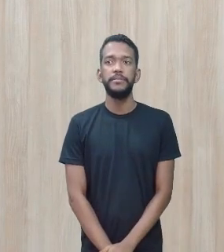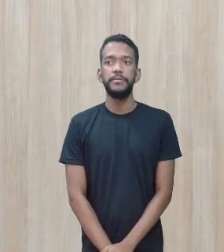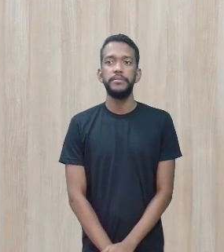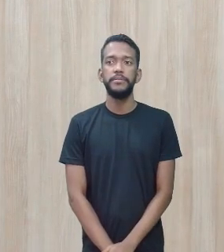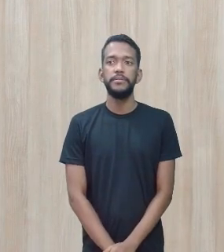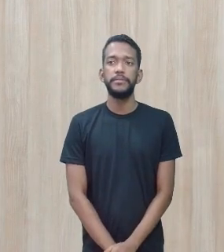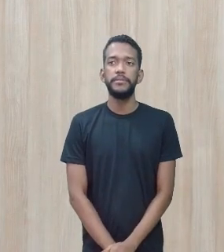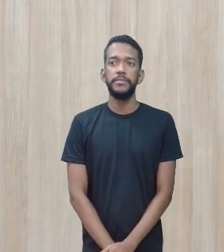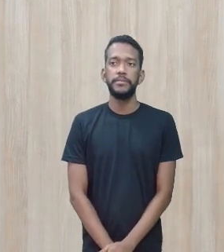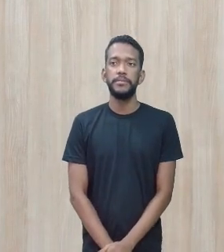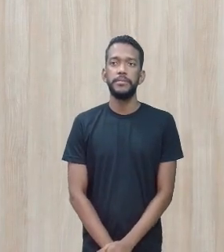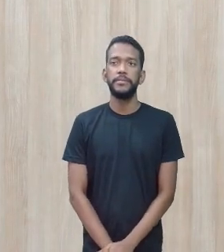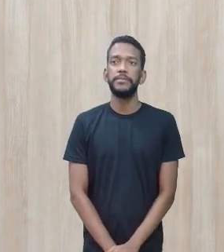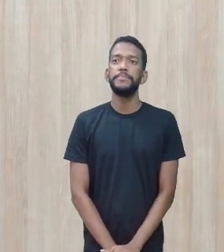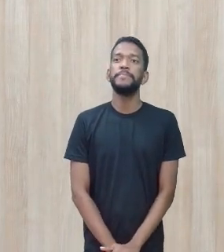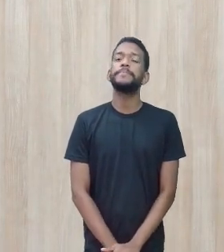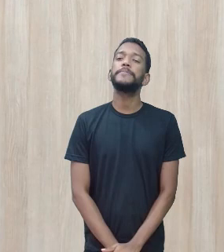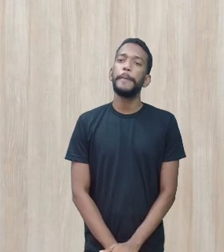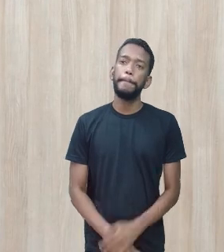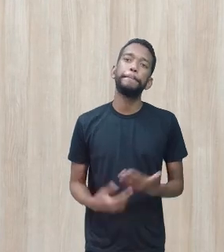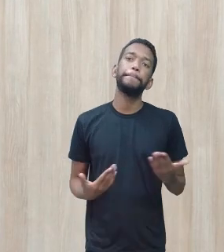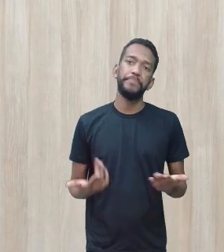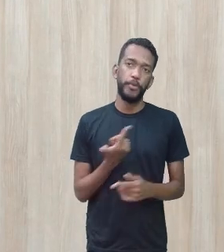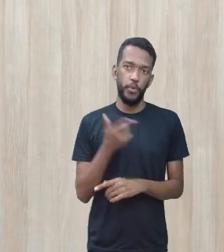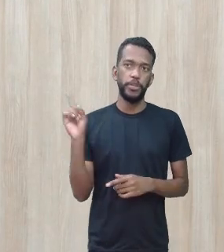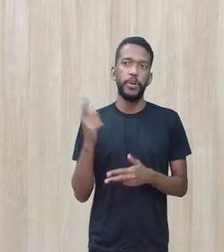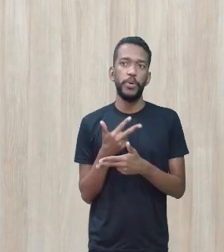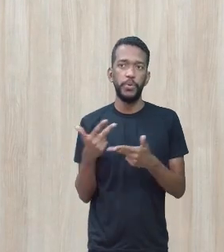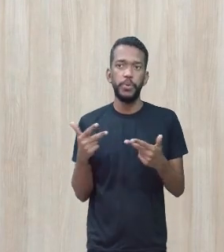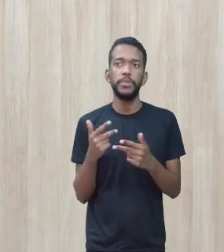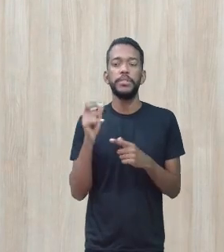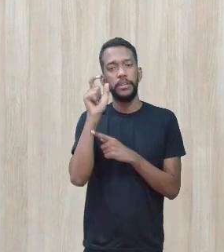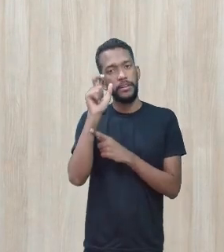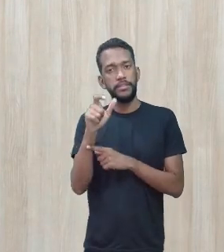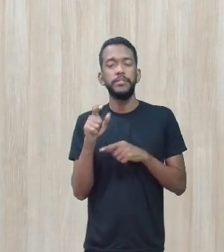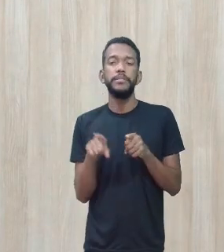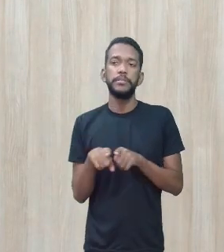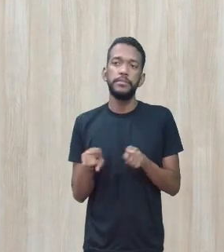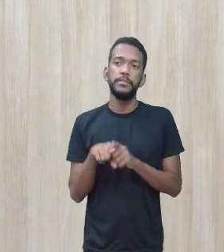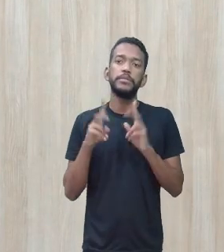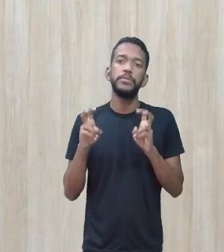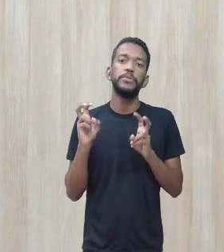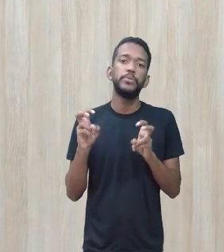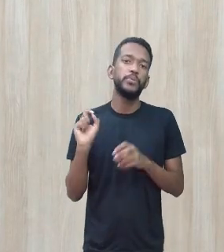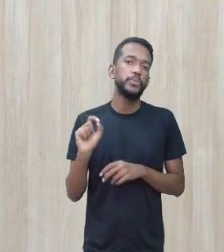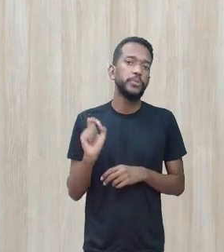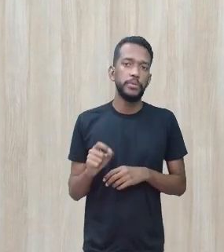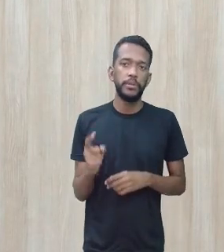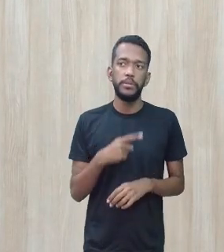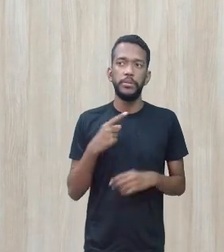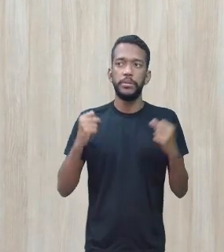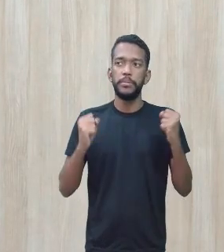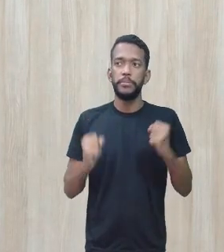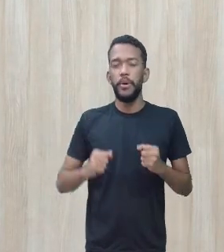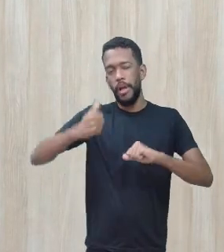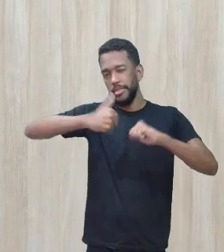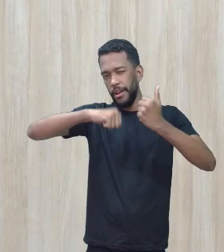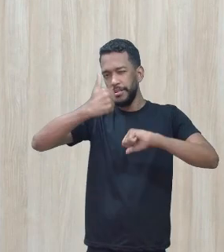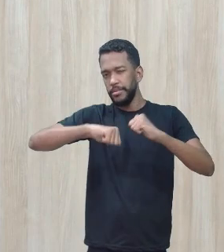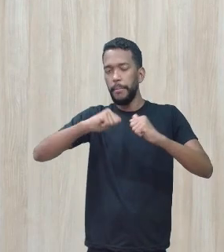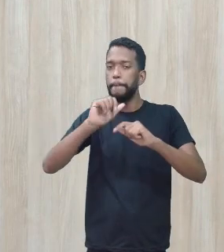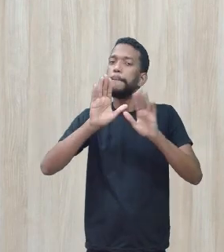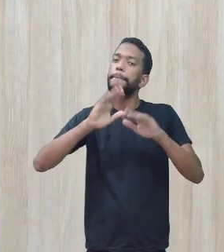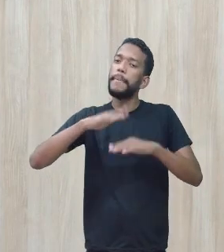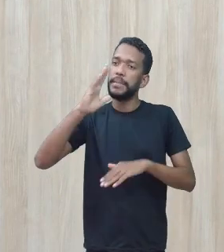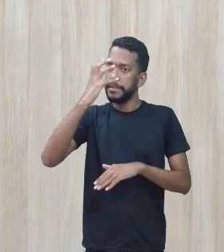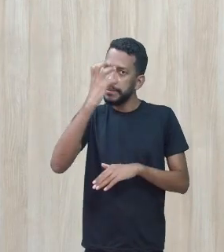Opa, passei aqui sem querer. Outra coisa bem interessante também é a ideia da gente analisar contextos mais sérios. A gente saiu